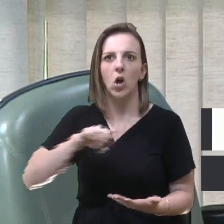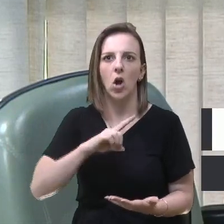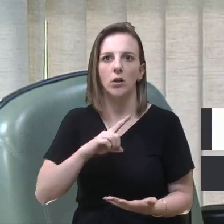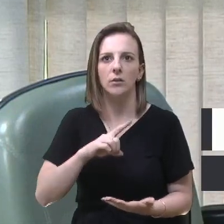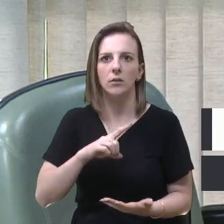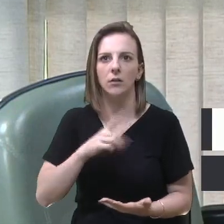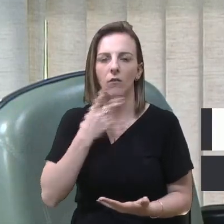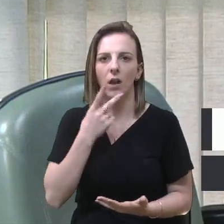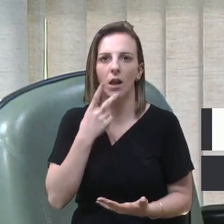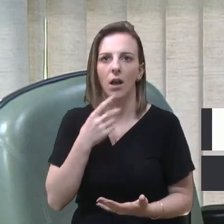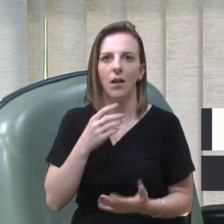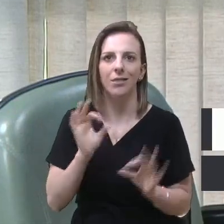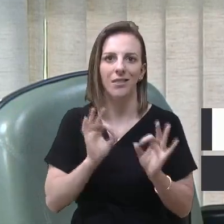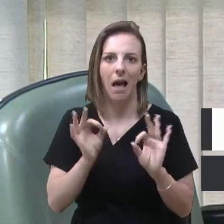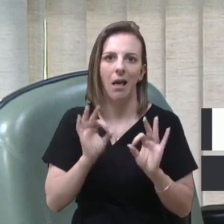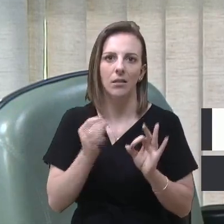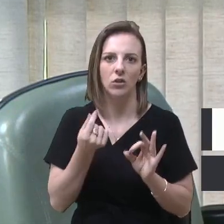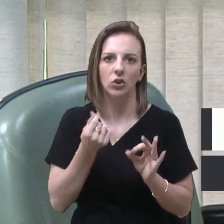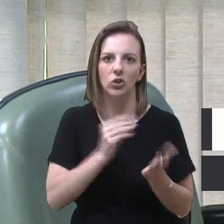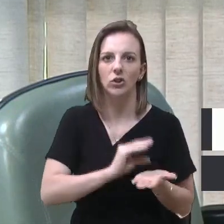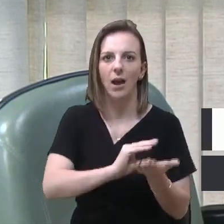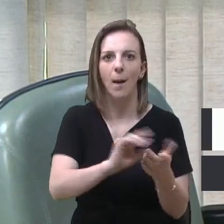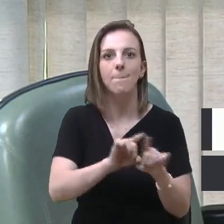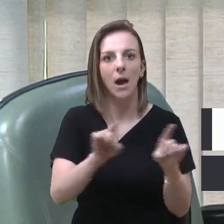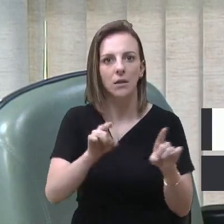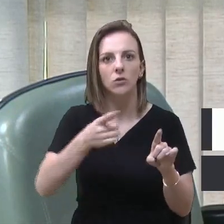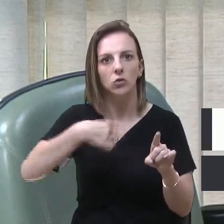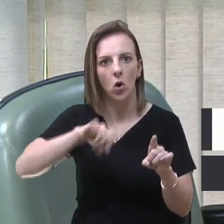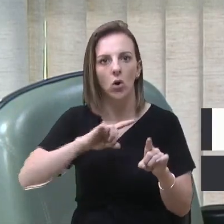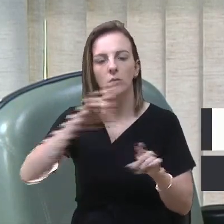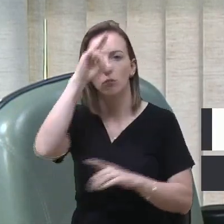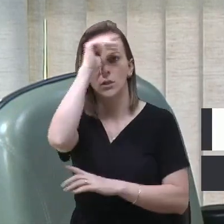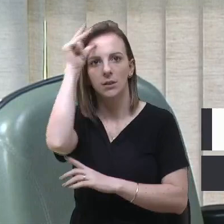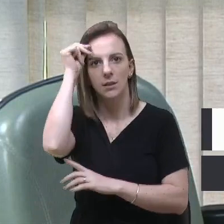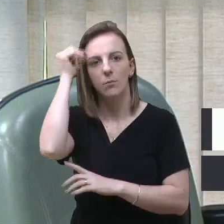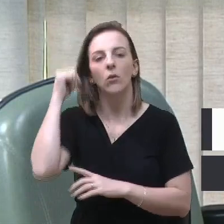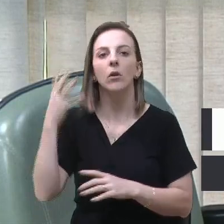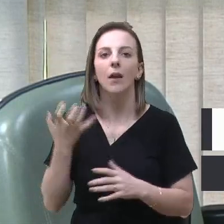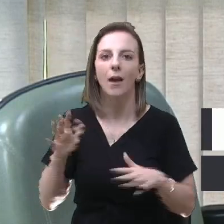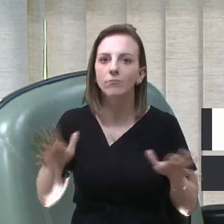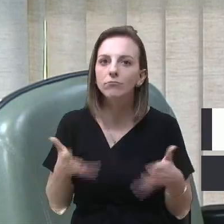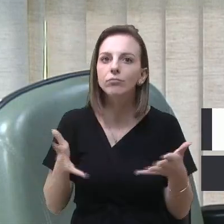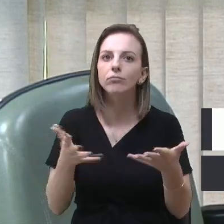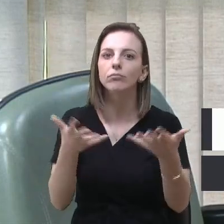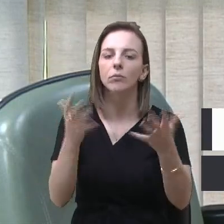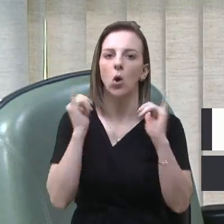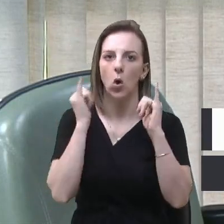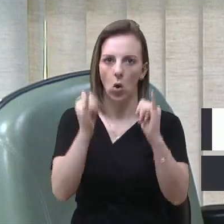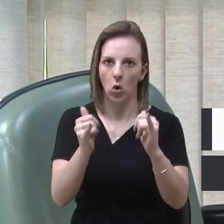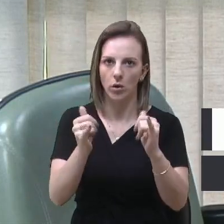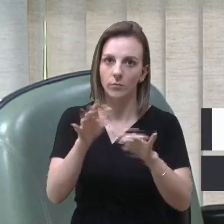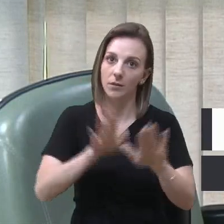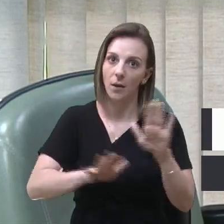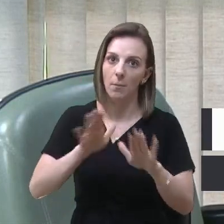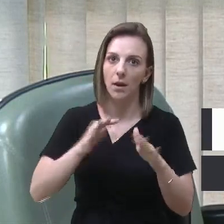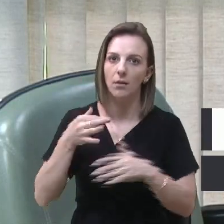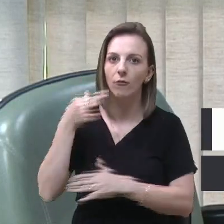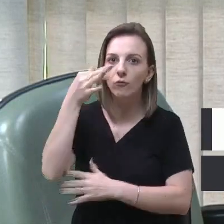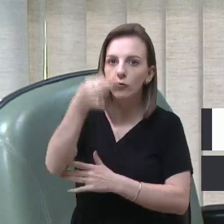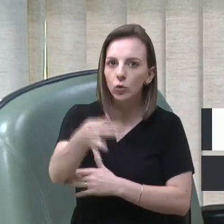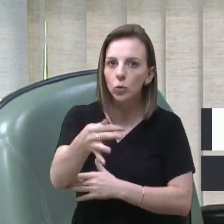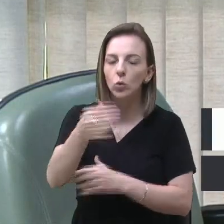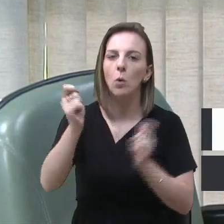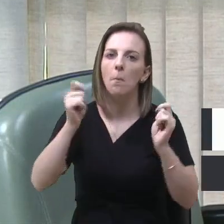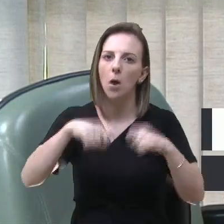Porque o município está incentivando que mais pessoas peguem o ônibus, que talvez ali da frente possa se